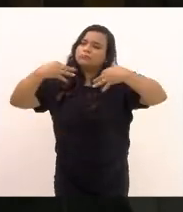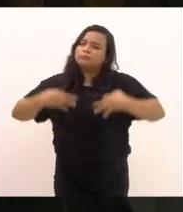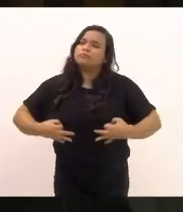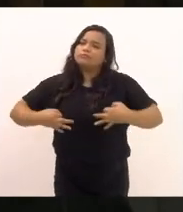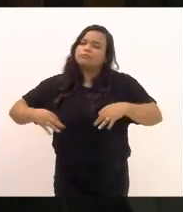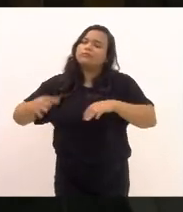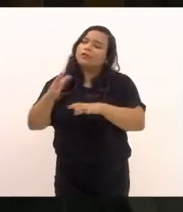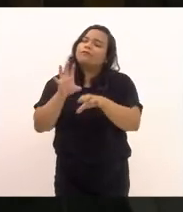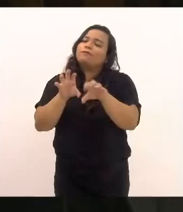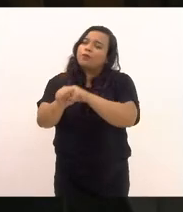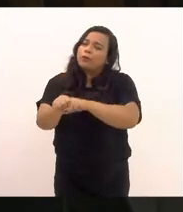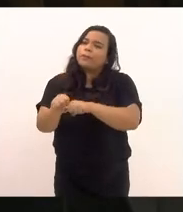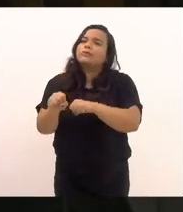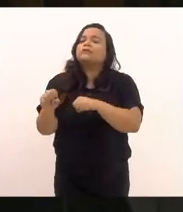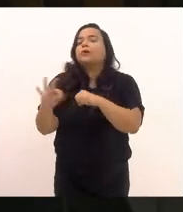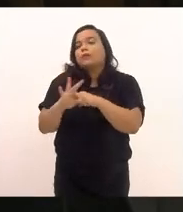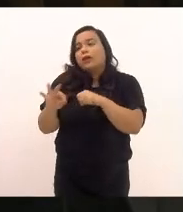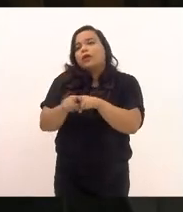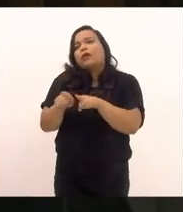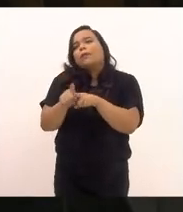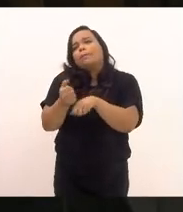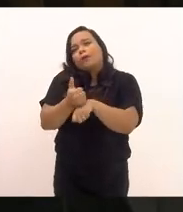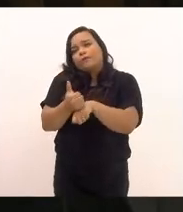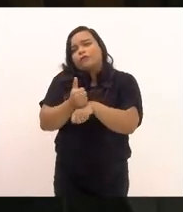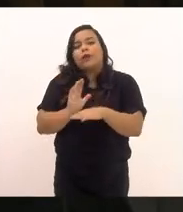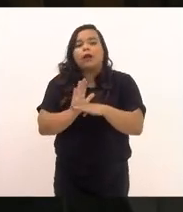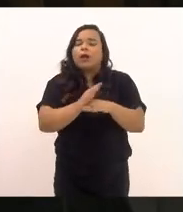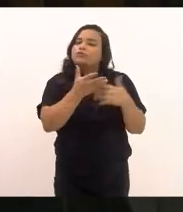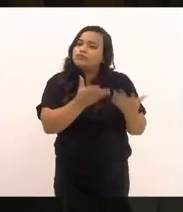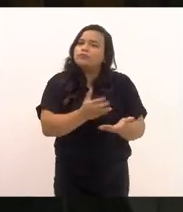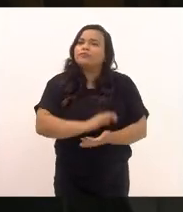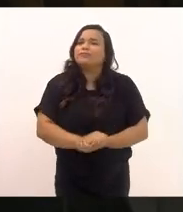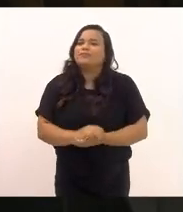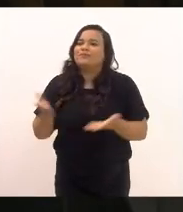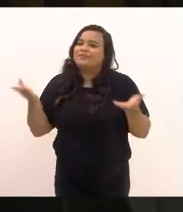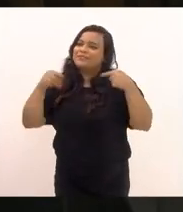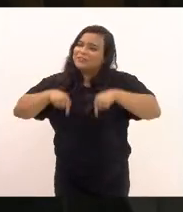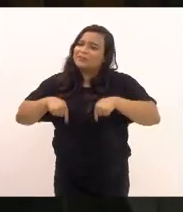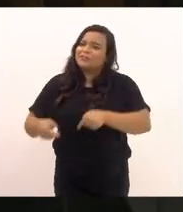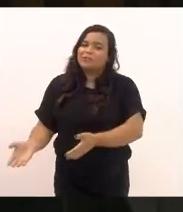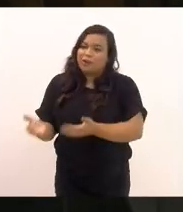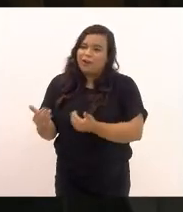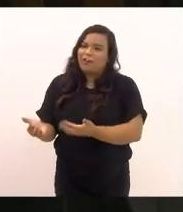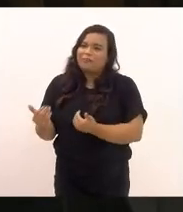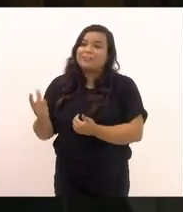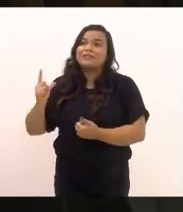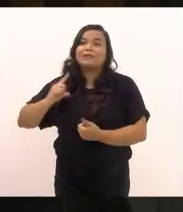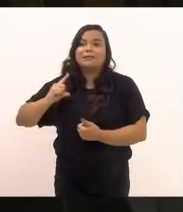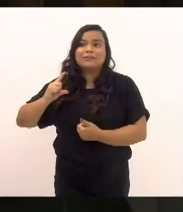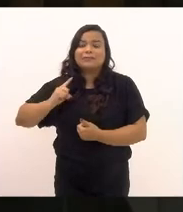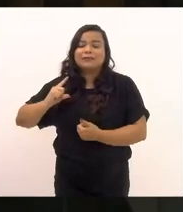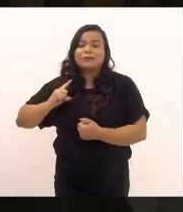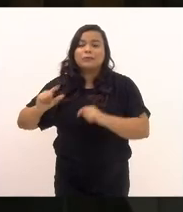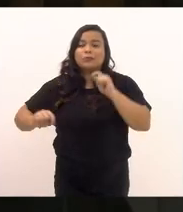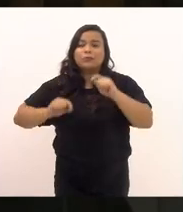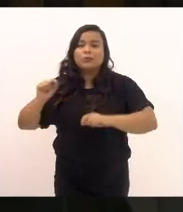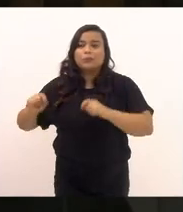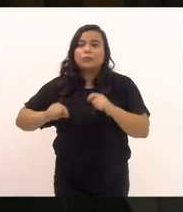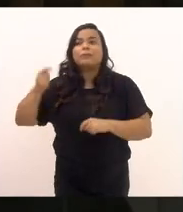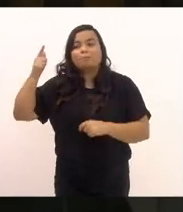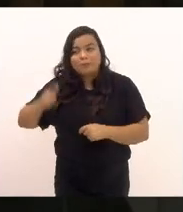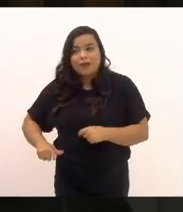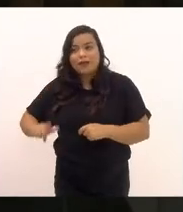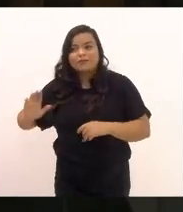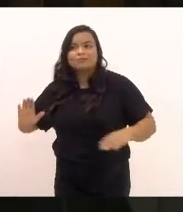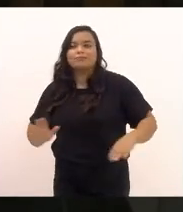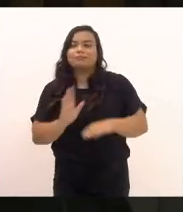formação técnico-profissional contribui muito para isso. E agora, a nossa juventude vai ter mais um impulso com